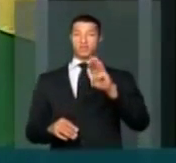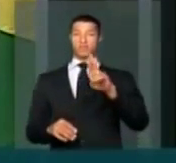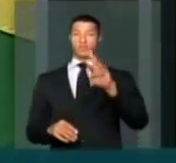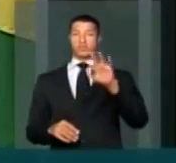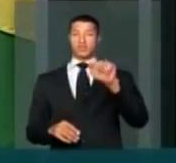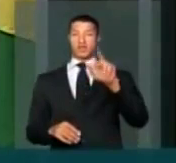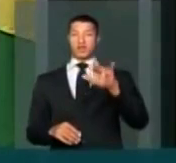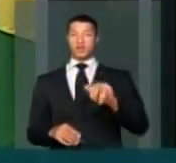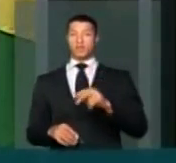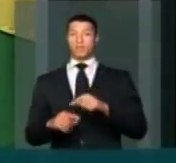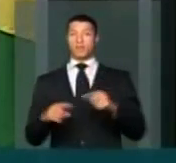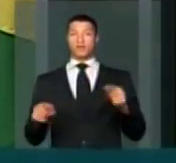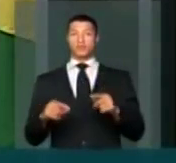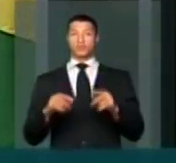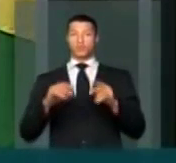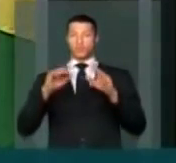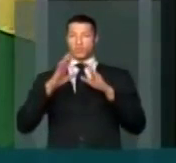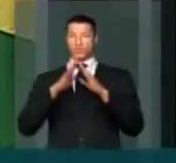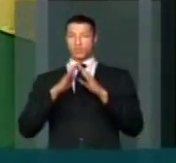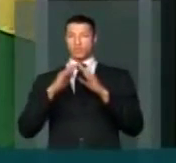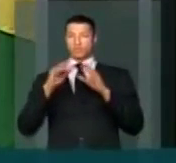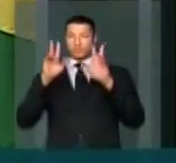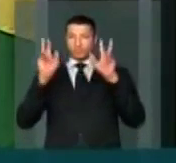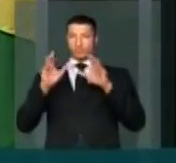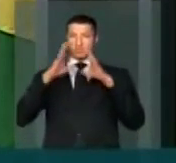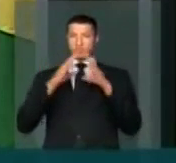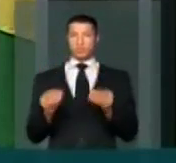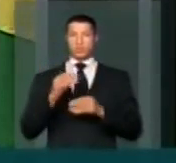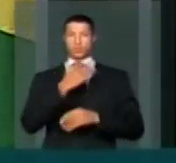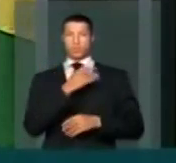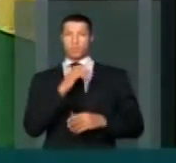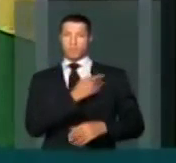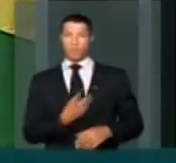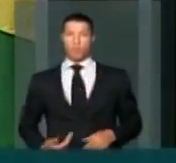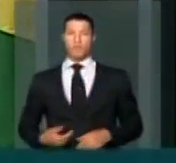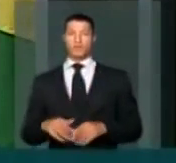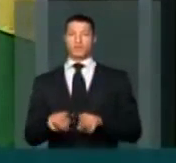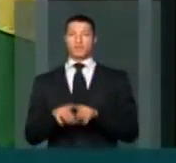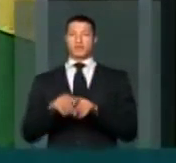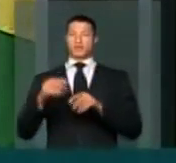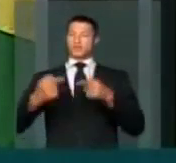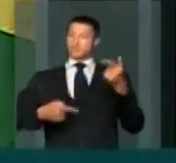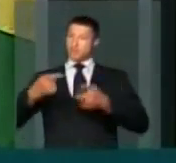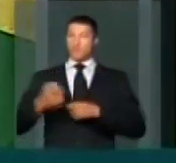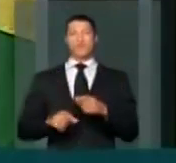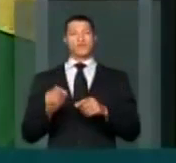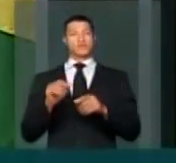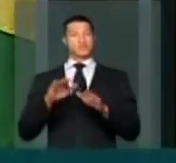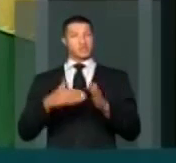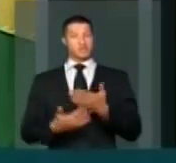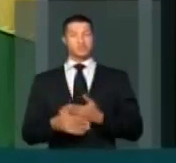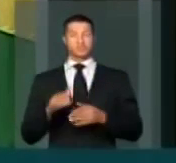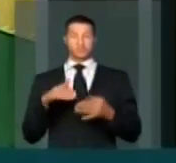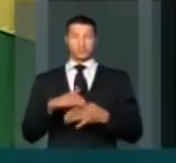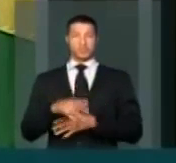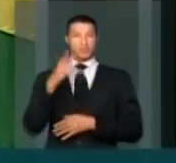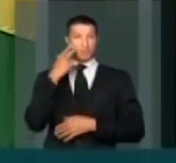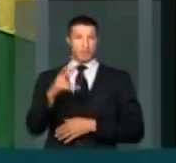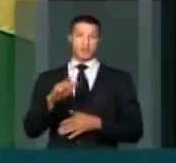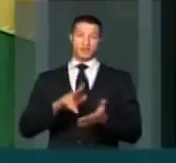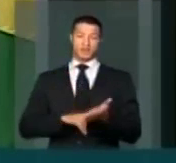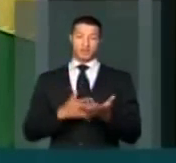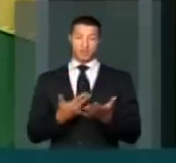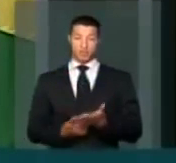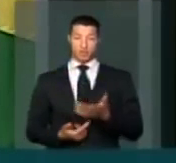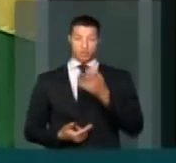a reforma do espírito público das elites brasileiras. Essa é a reforma que se impõe decisiva para